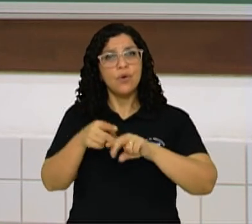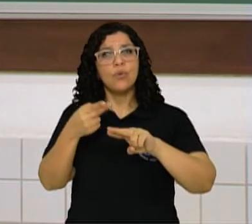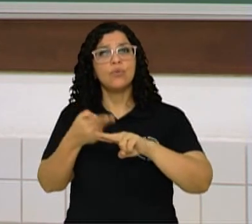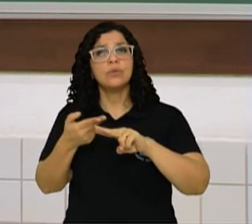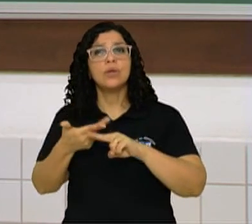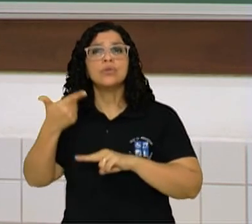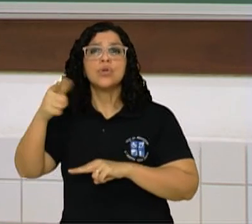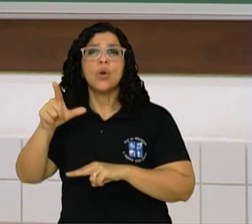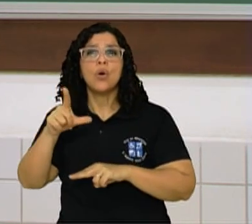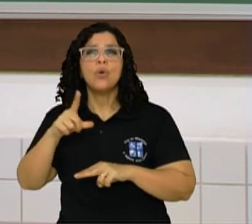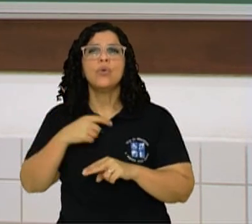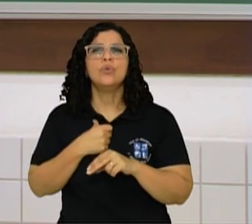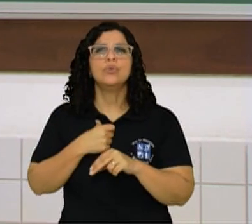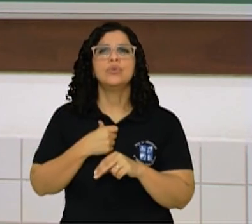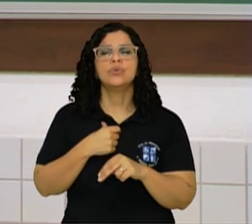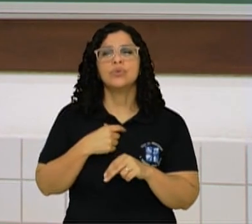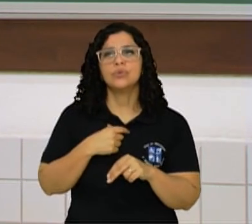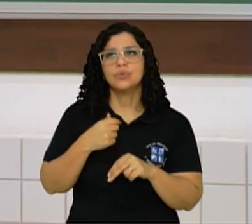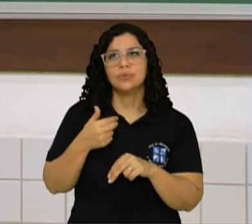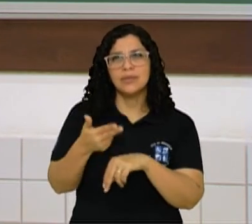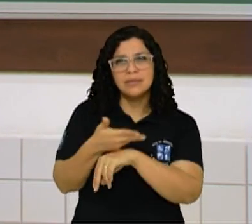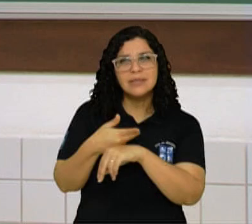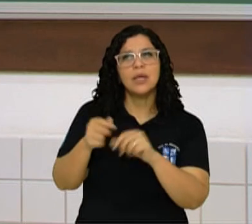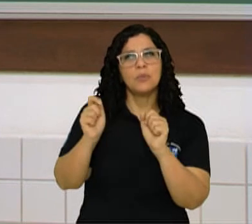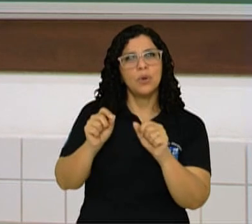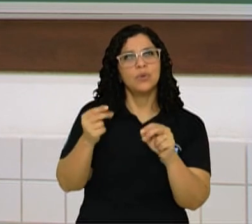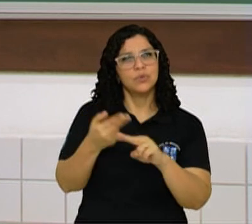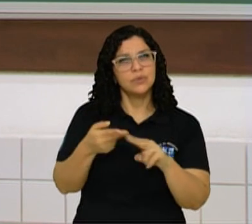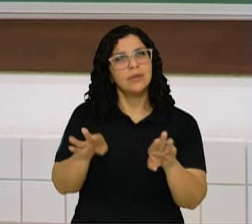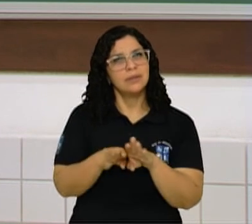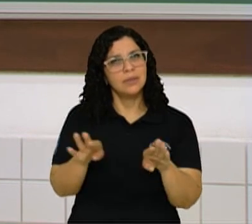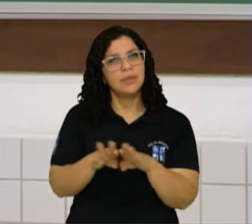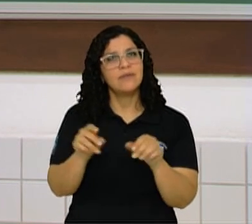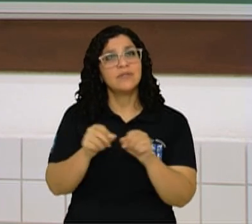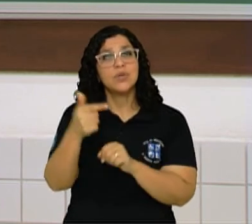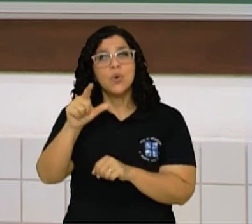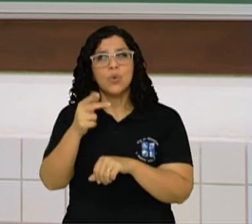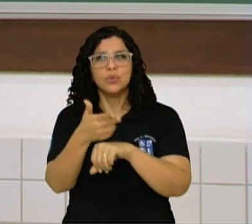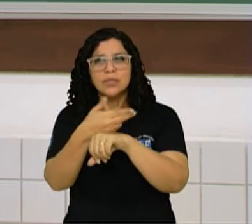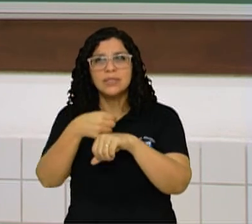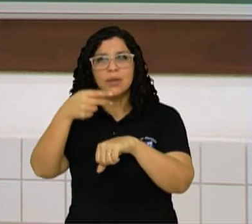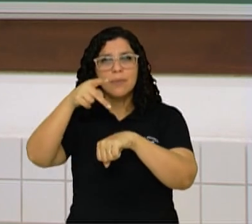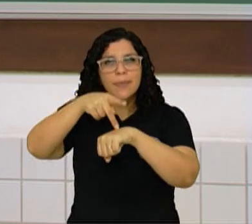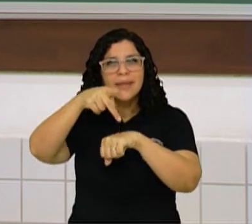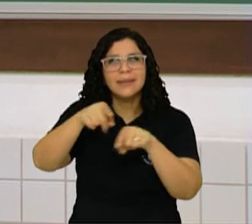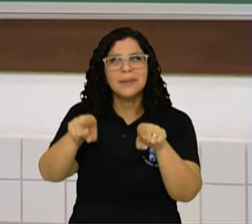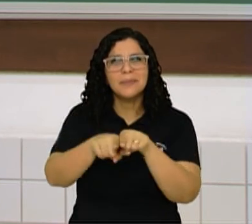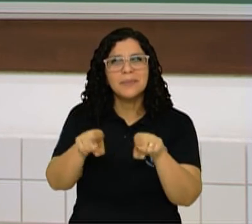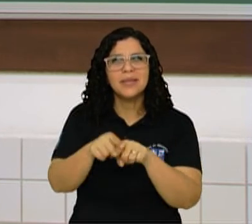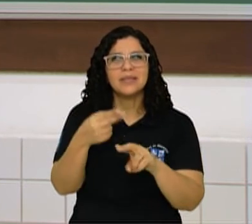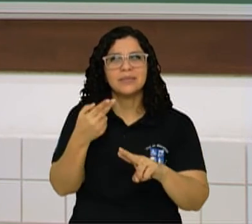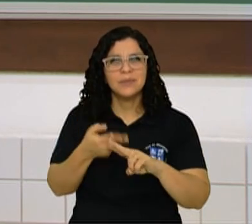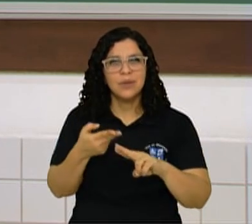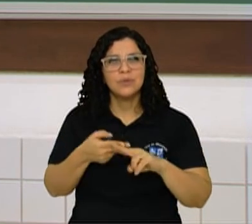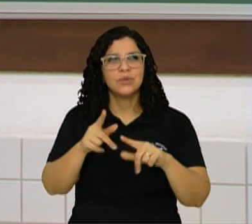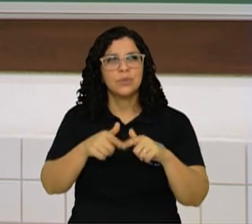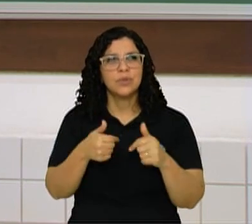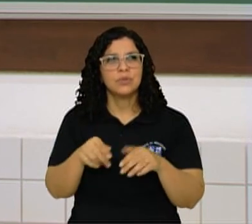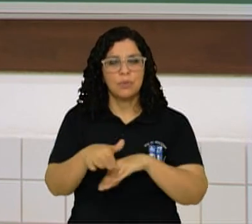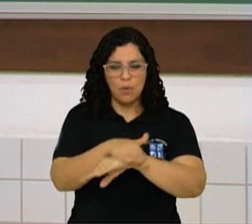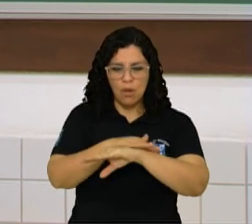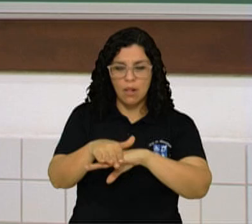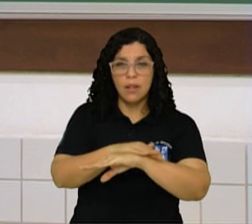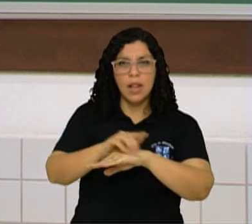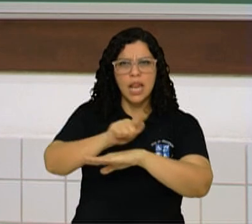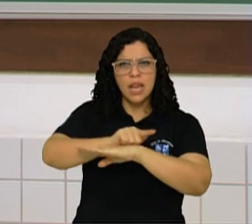em para outro desenho, para outra gravura, tá? E aí o artista ele pega e